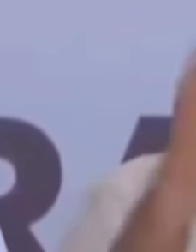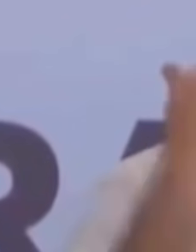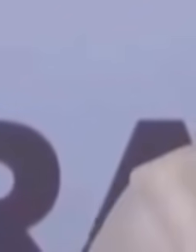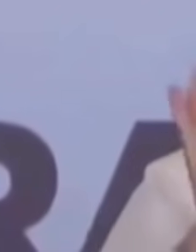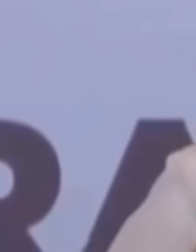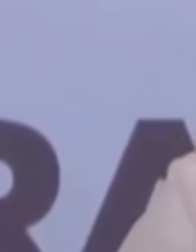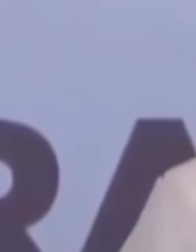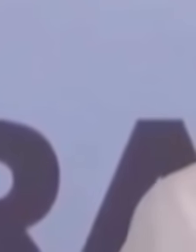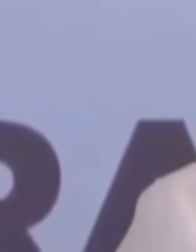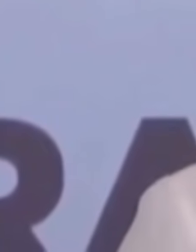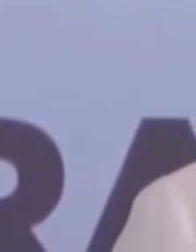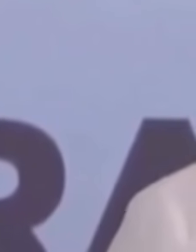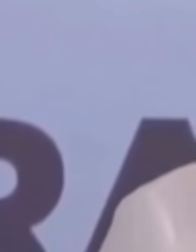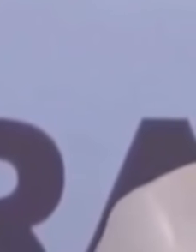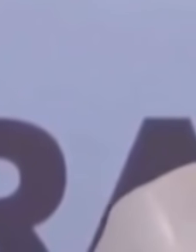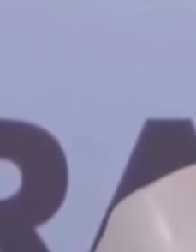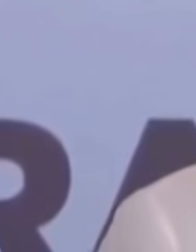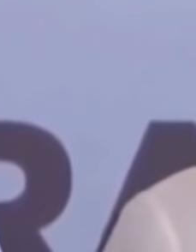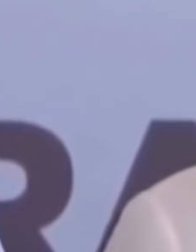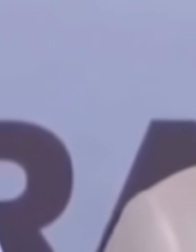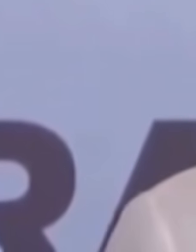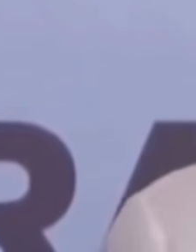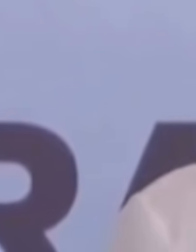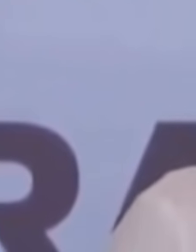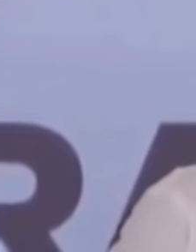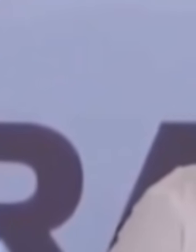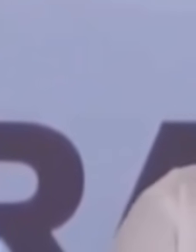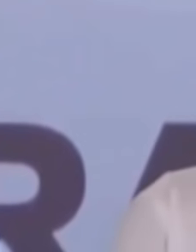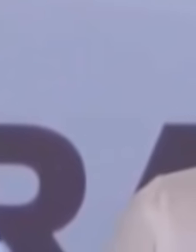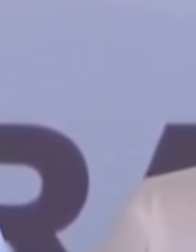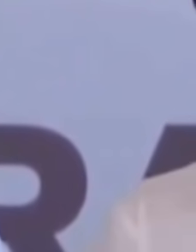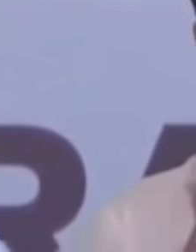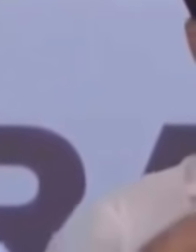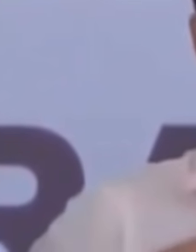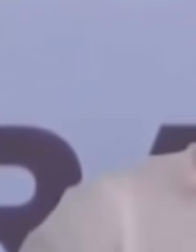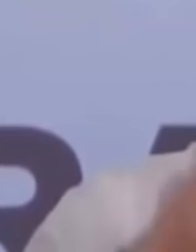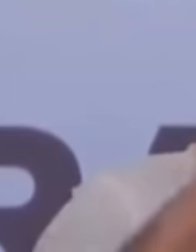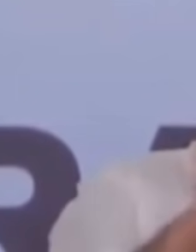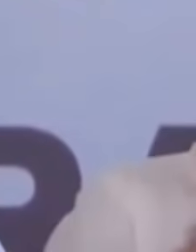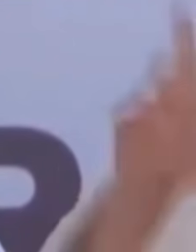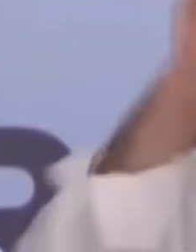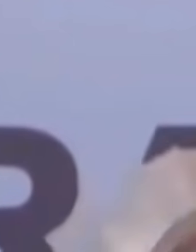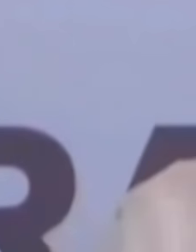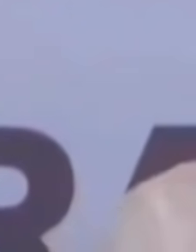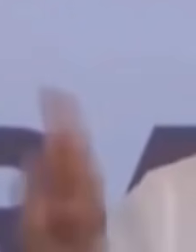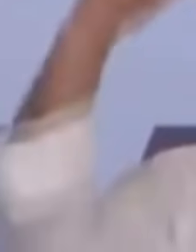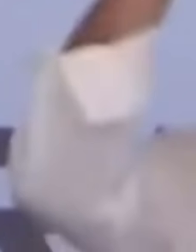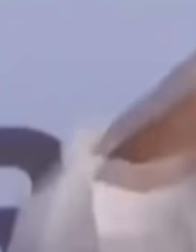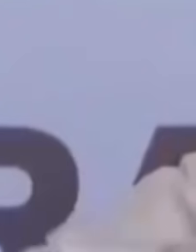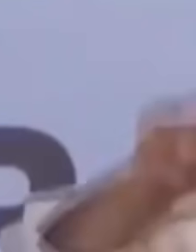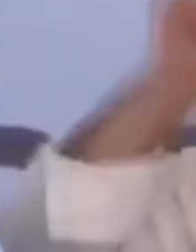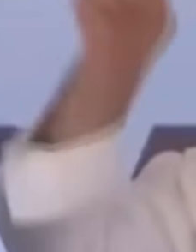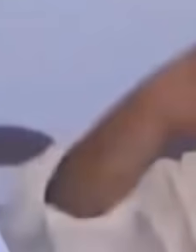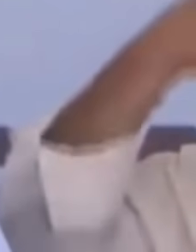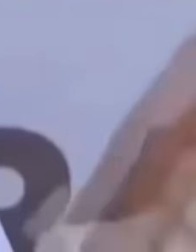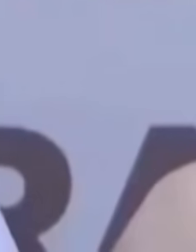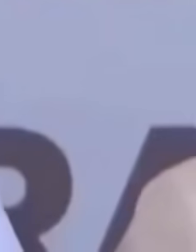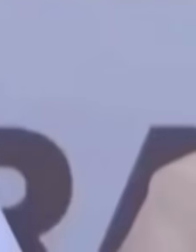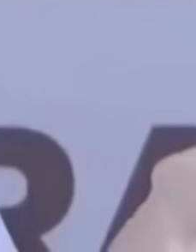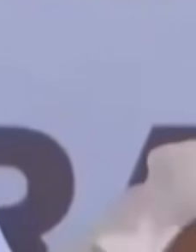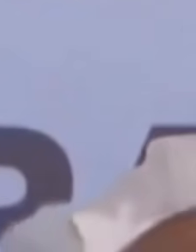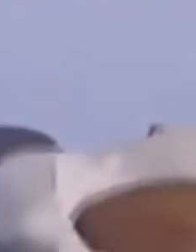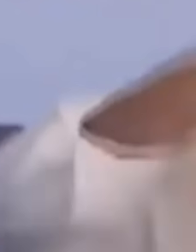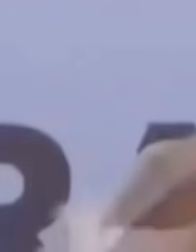acreditou, engula agora. Eu não sou médico, mas sou usado como cabra da peste